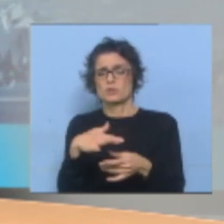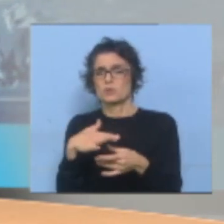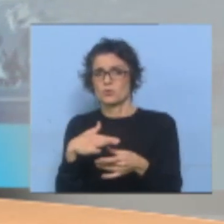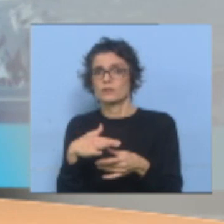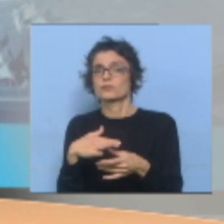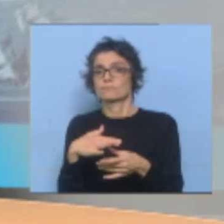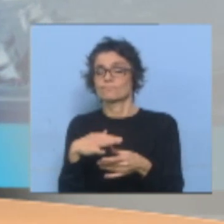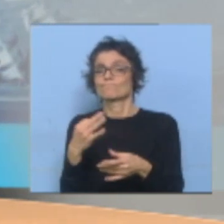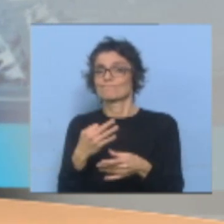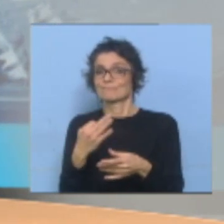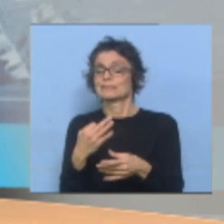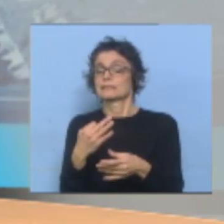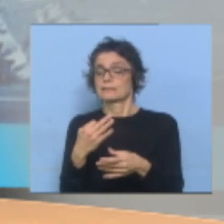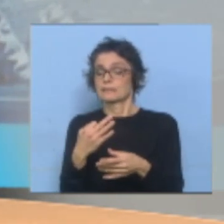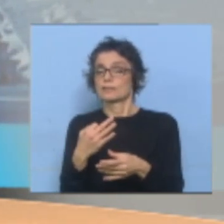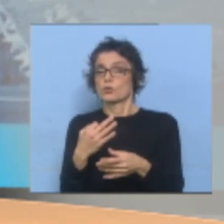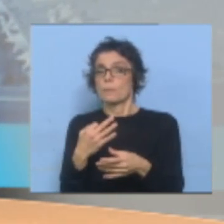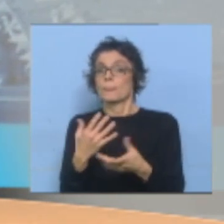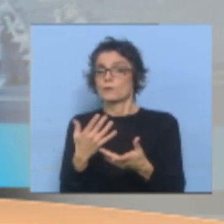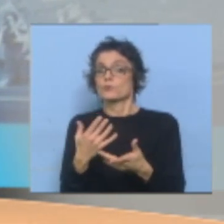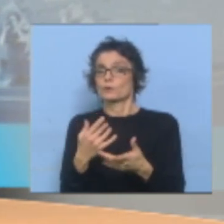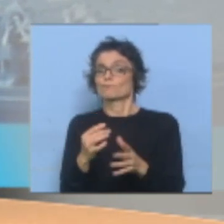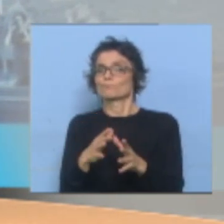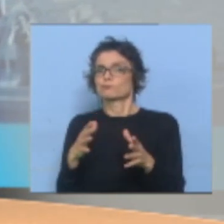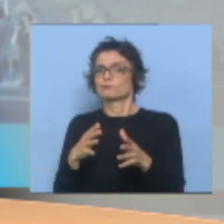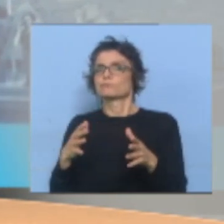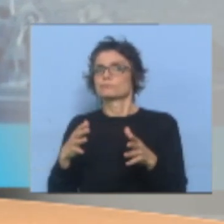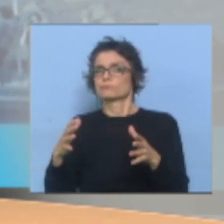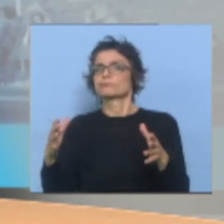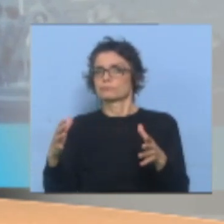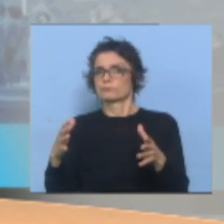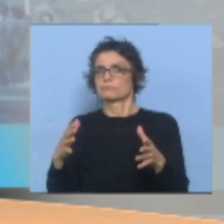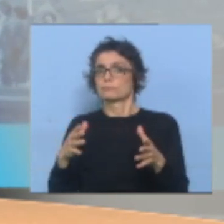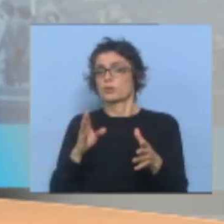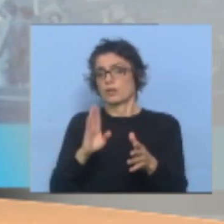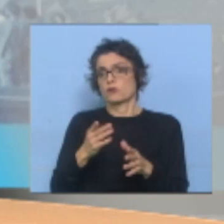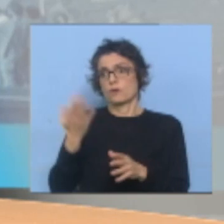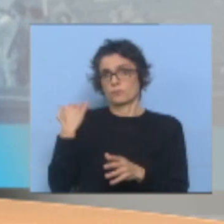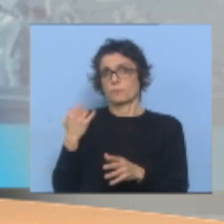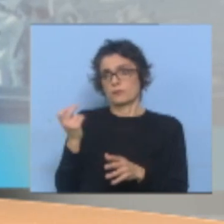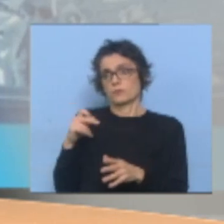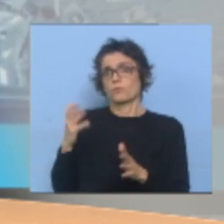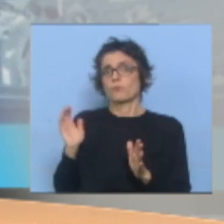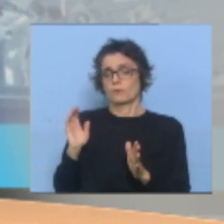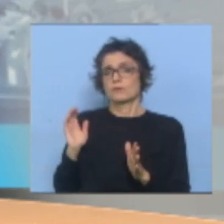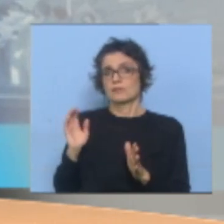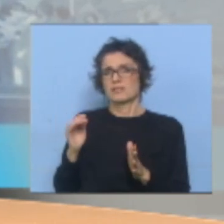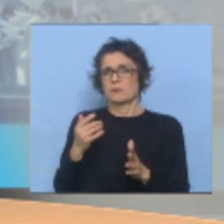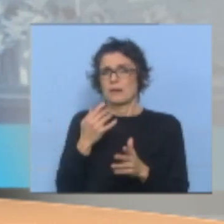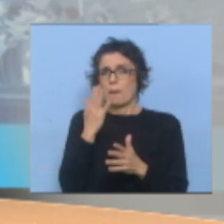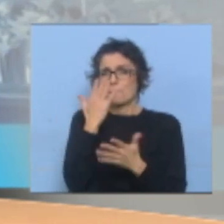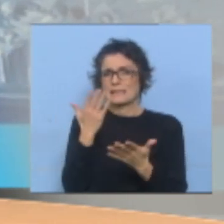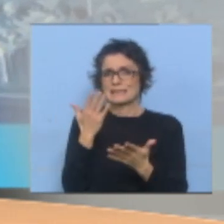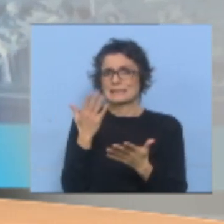começam a não ser apenas um ato isolado, porque já aconteceu e começam a tornar-se quase